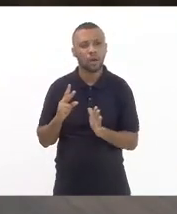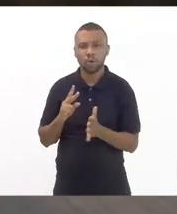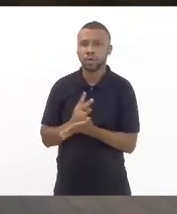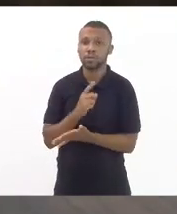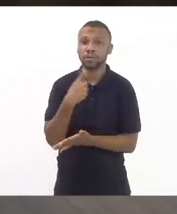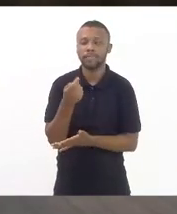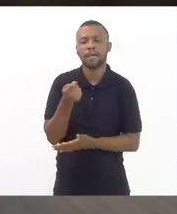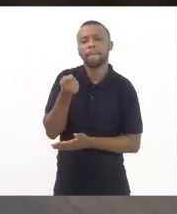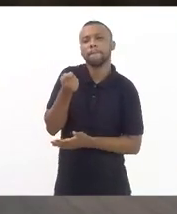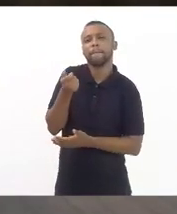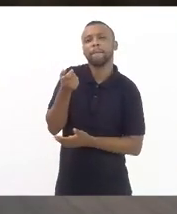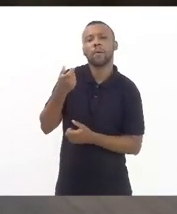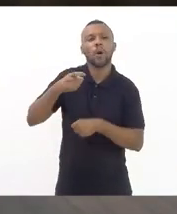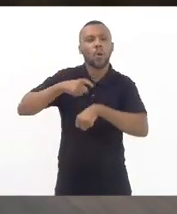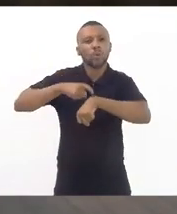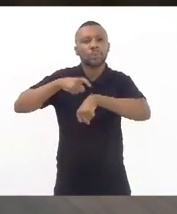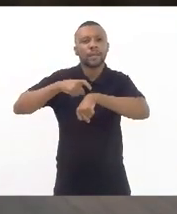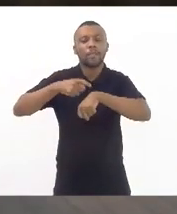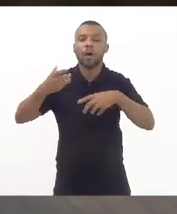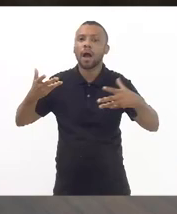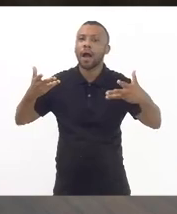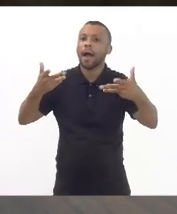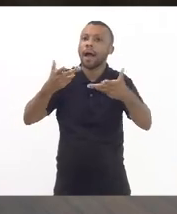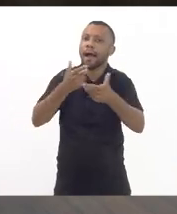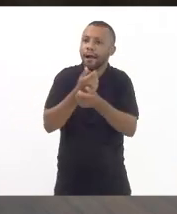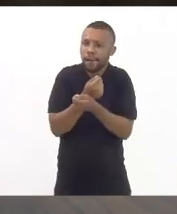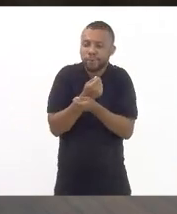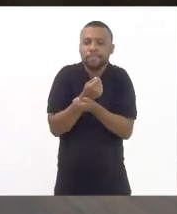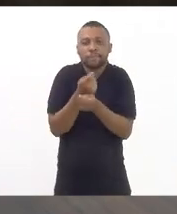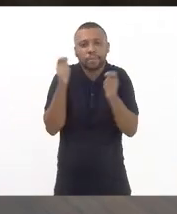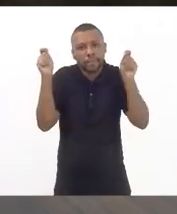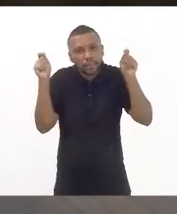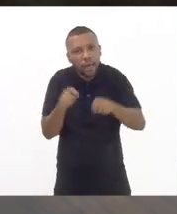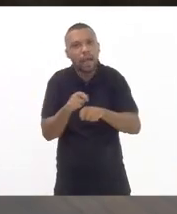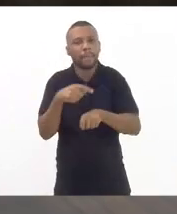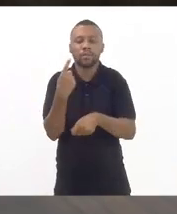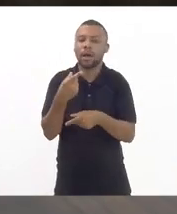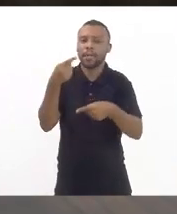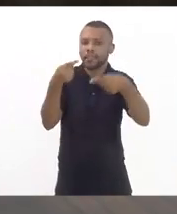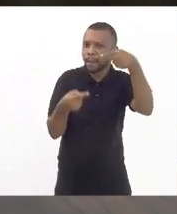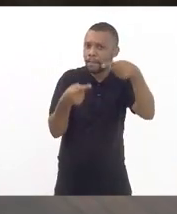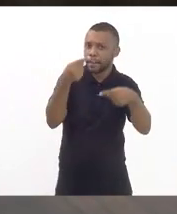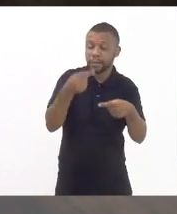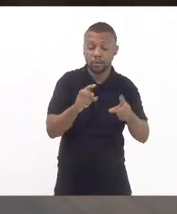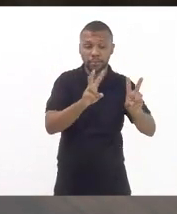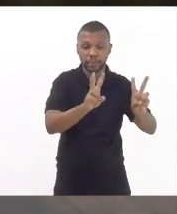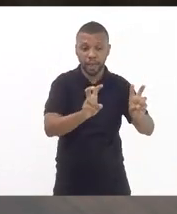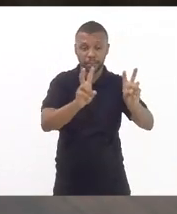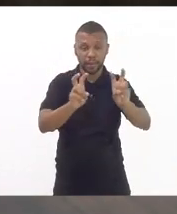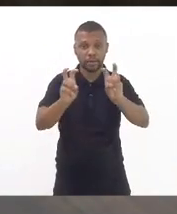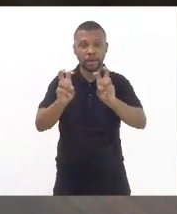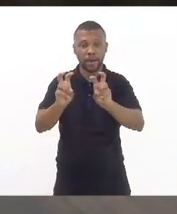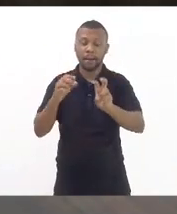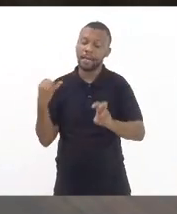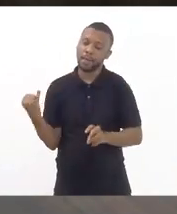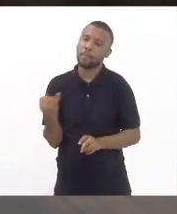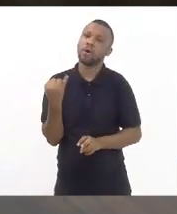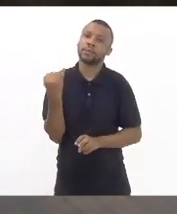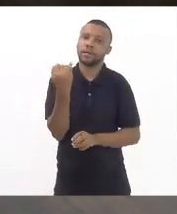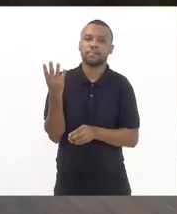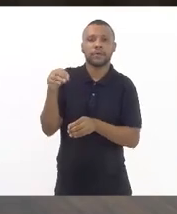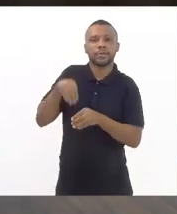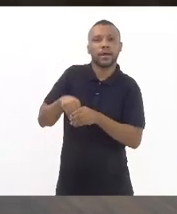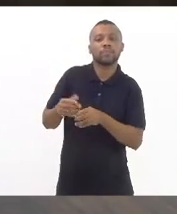com pouco tempo hábil para fazer esse debate, com tempos... com temas que são tão relevantes para a